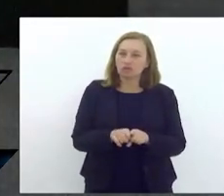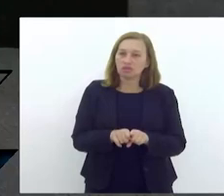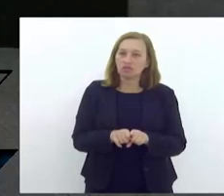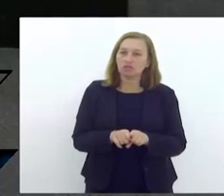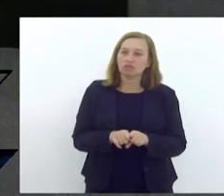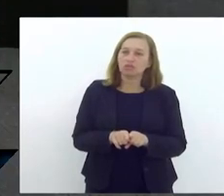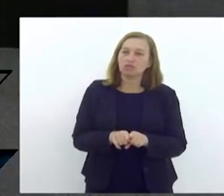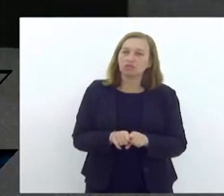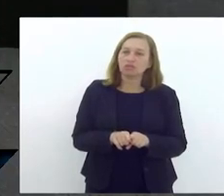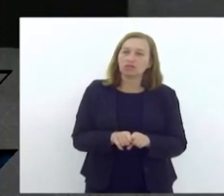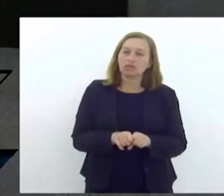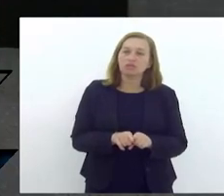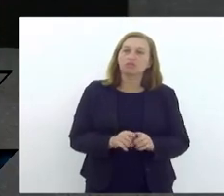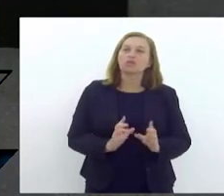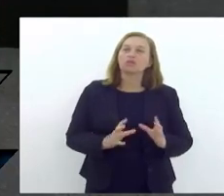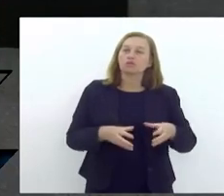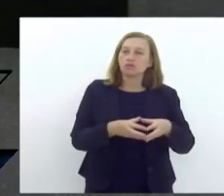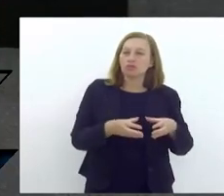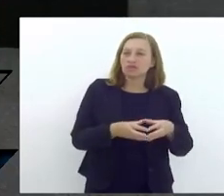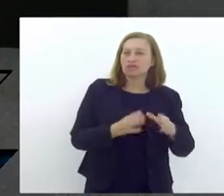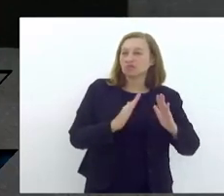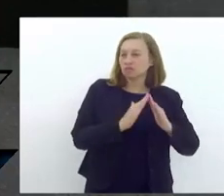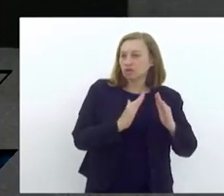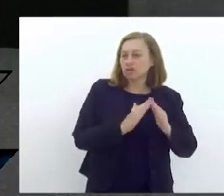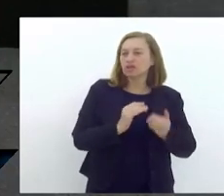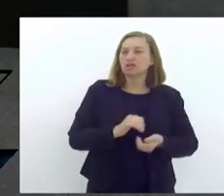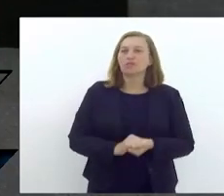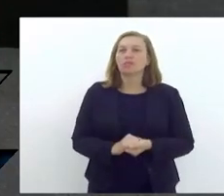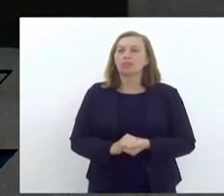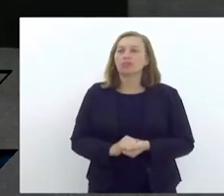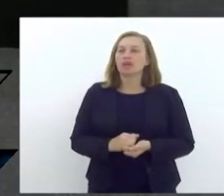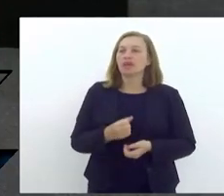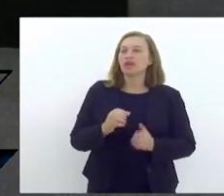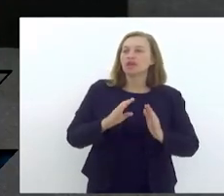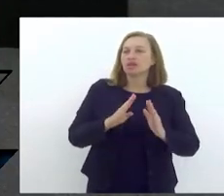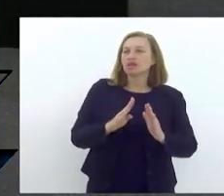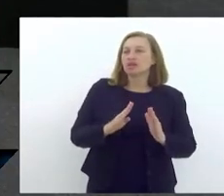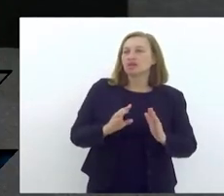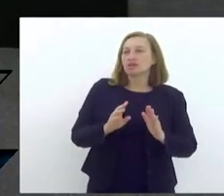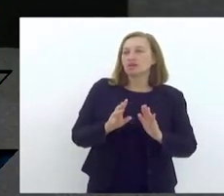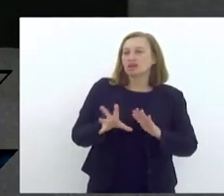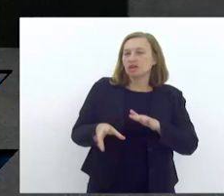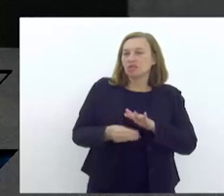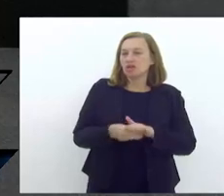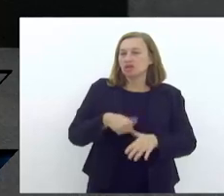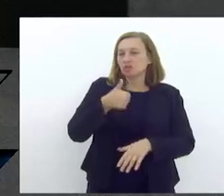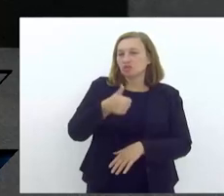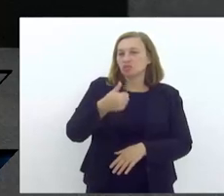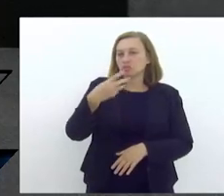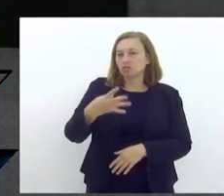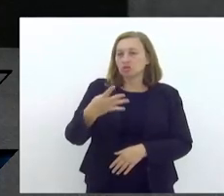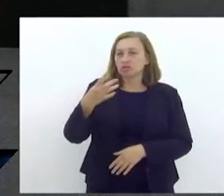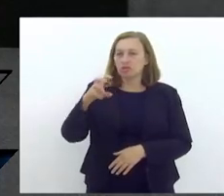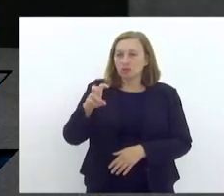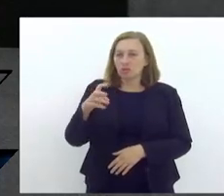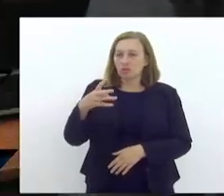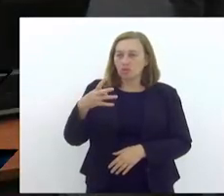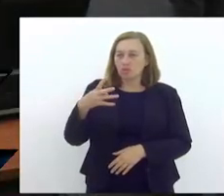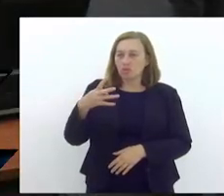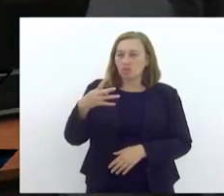da comissão de habitação favoráveis emendas um dois e Quatro de plenário senhora